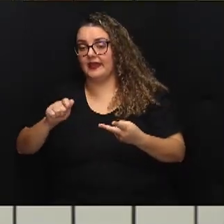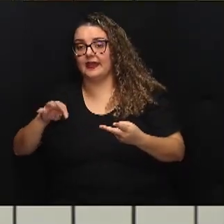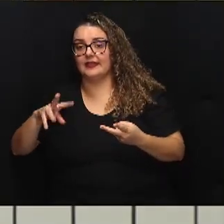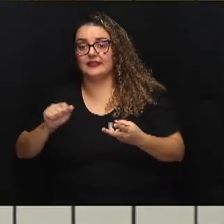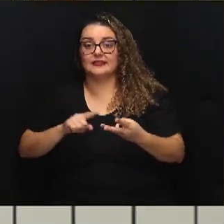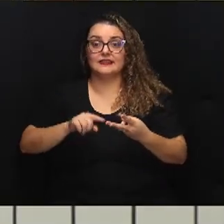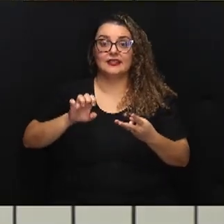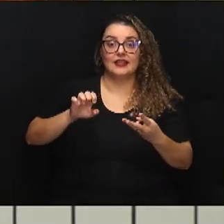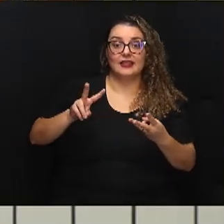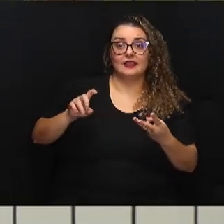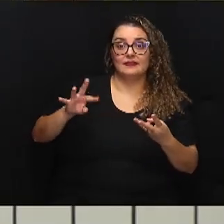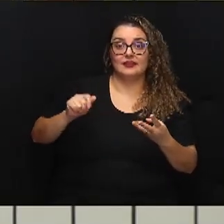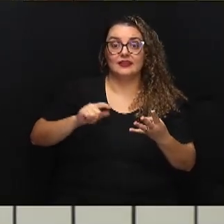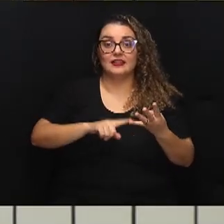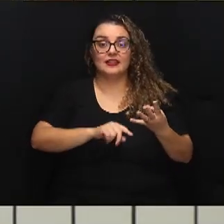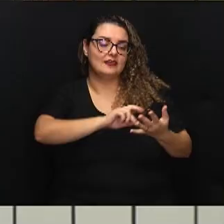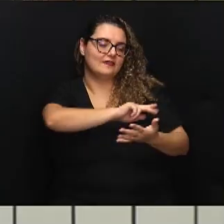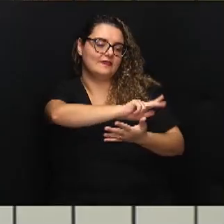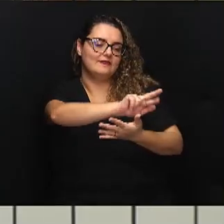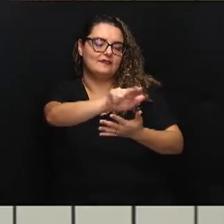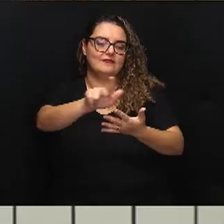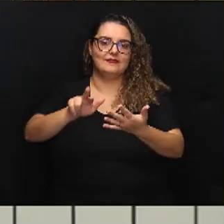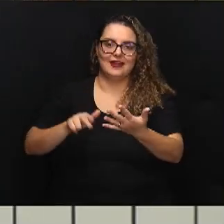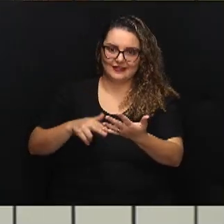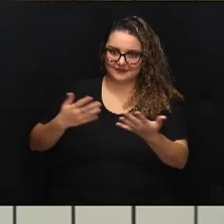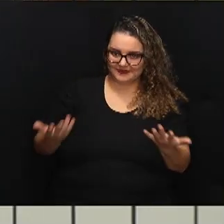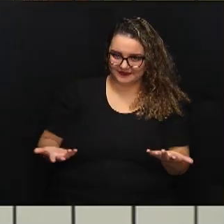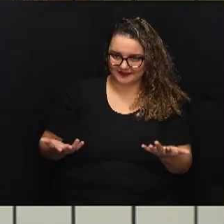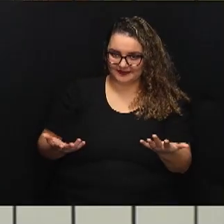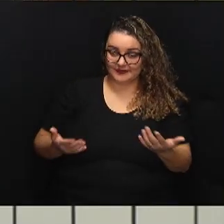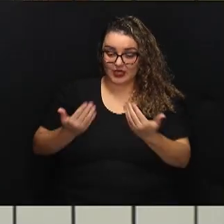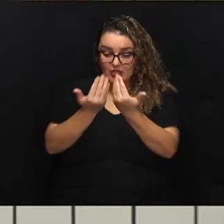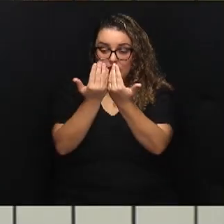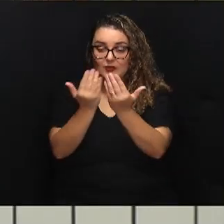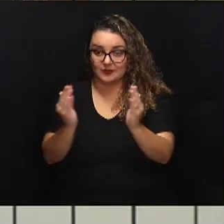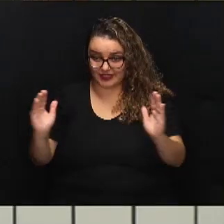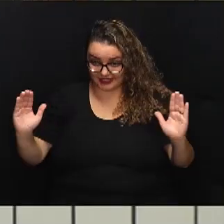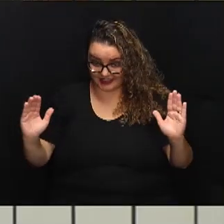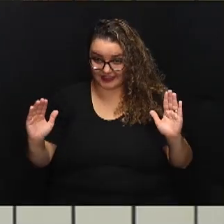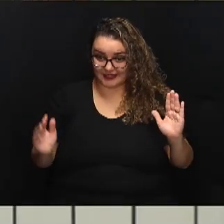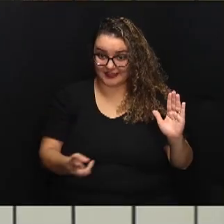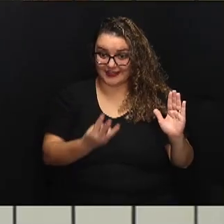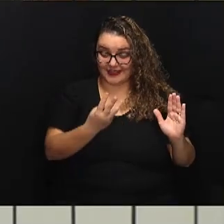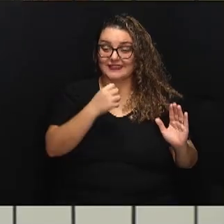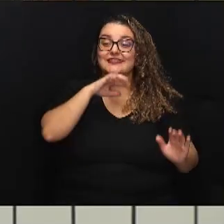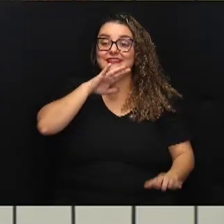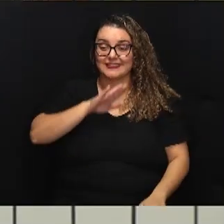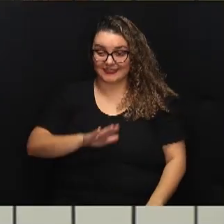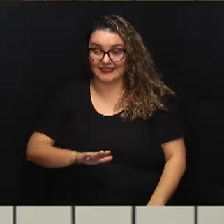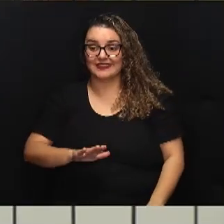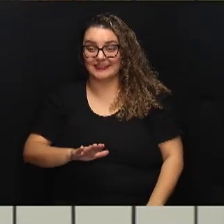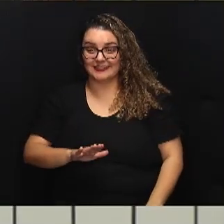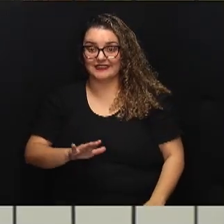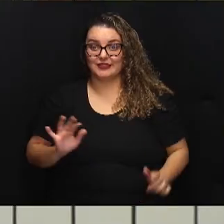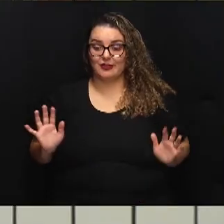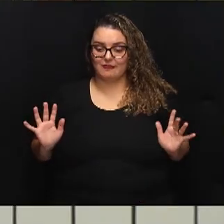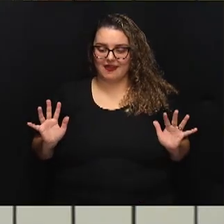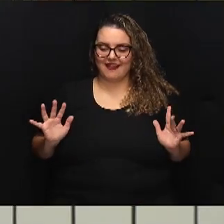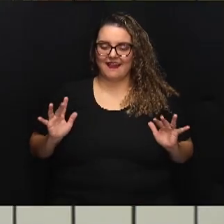Evita, Wicked, Cats e Frozen. Os portões foram abertos às 3 horas da tarde e o